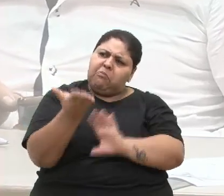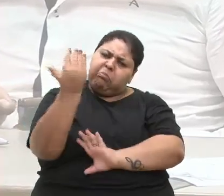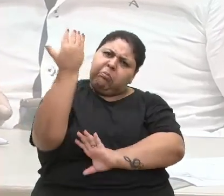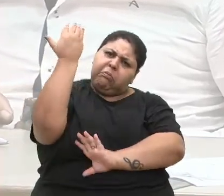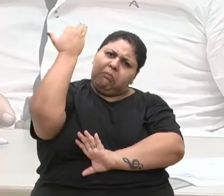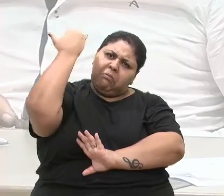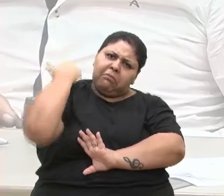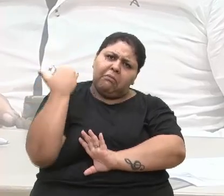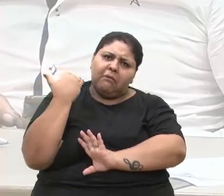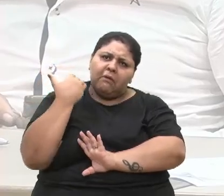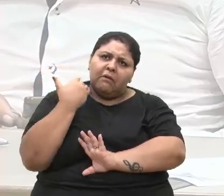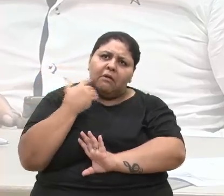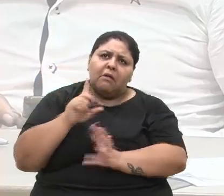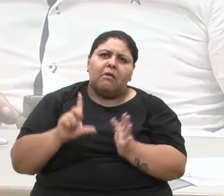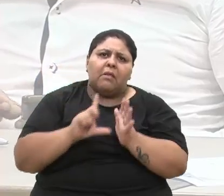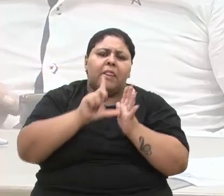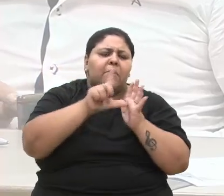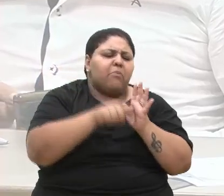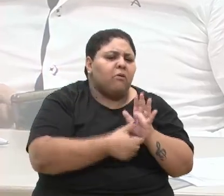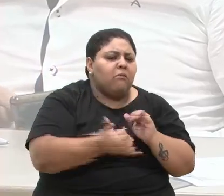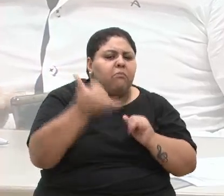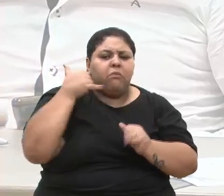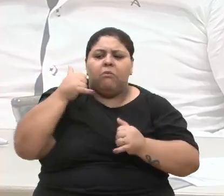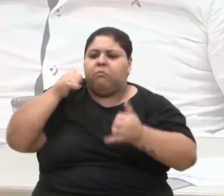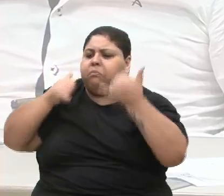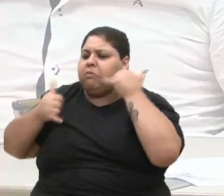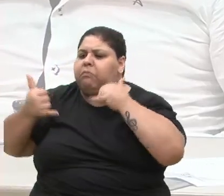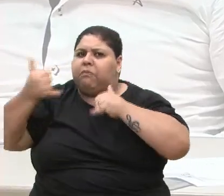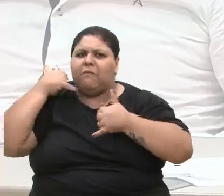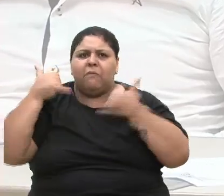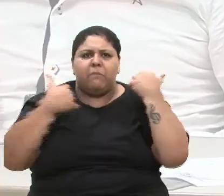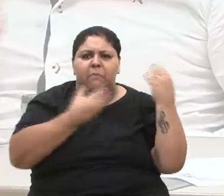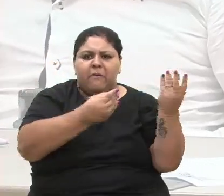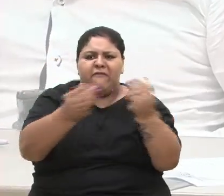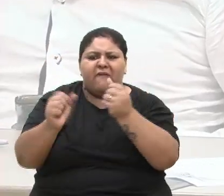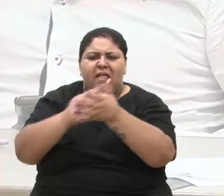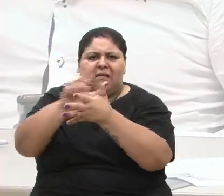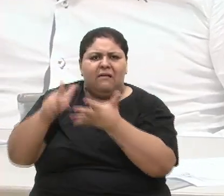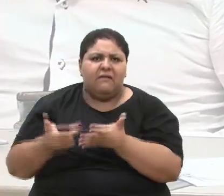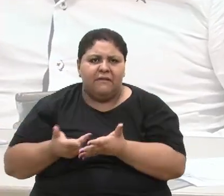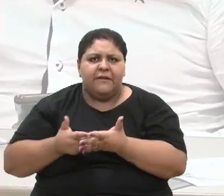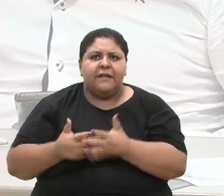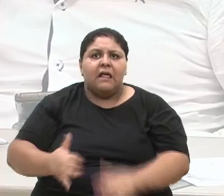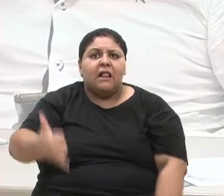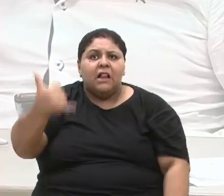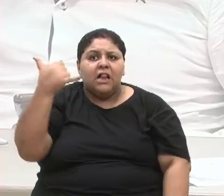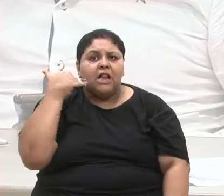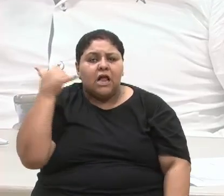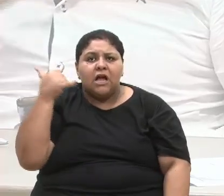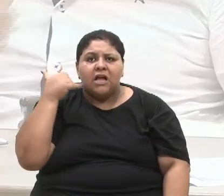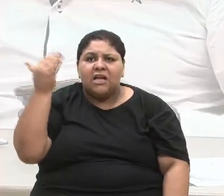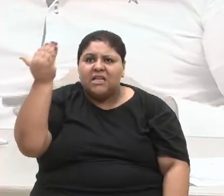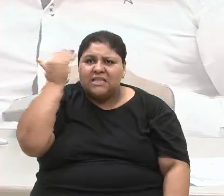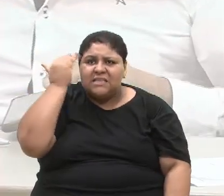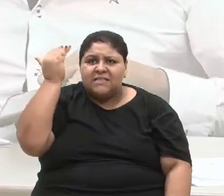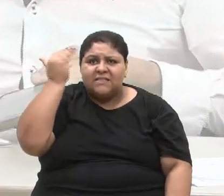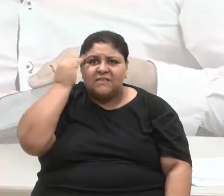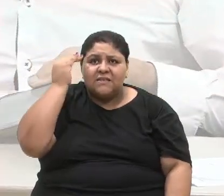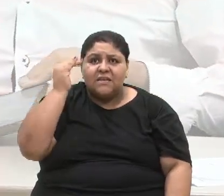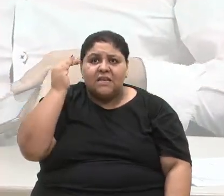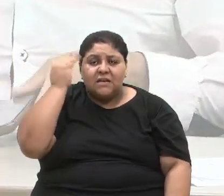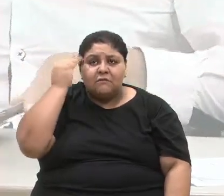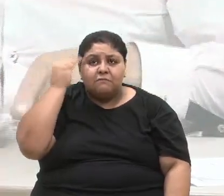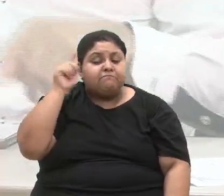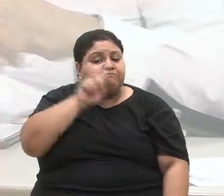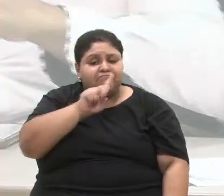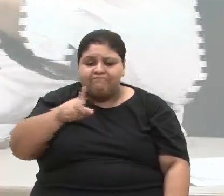alguém, para depois conseguir a ligação. E, vereador, tem pessoas que ficam 2 dias pendurados, sabe, que tem que... E não consegue. Que